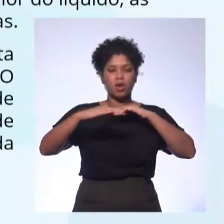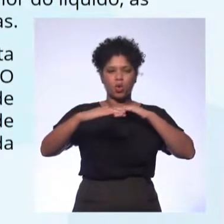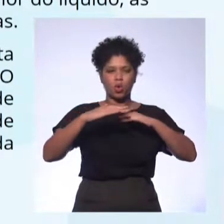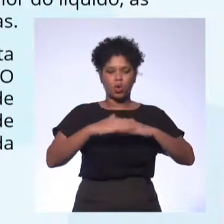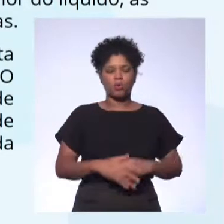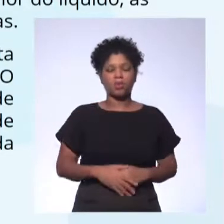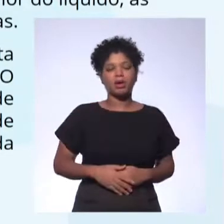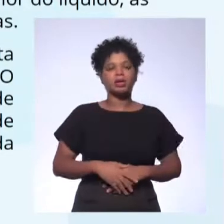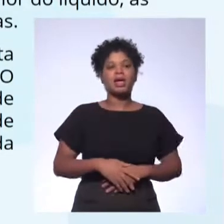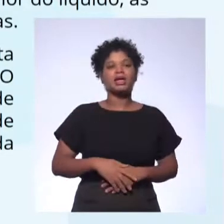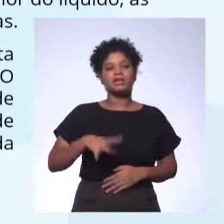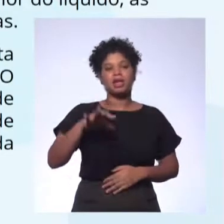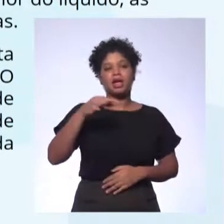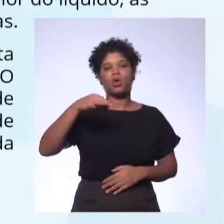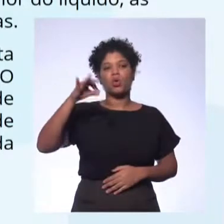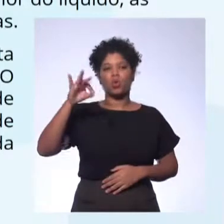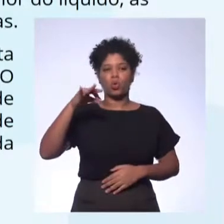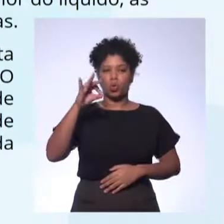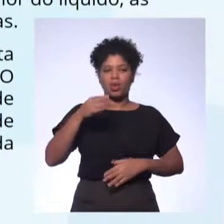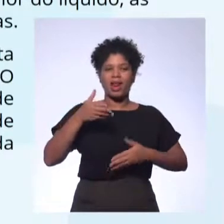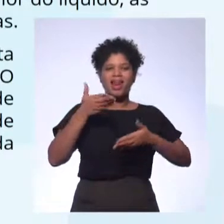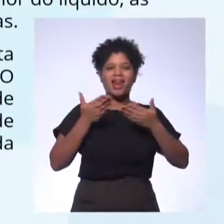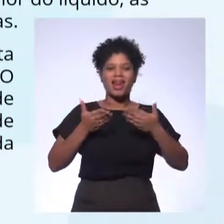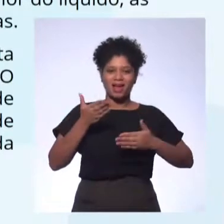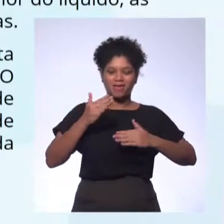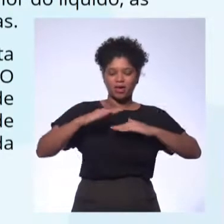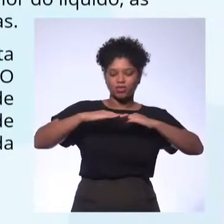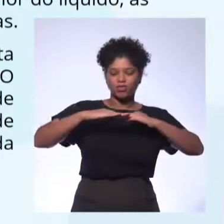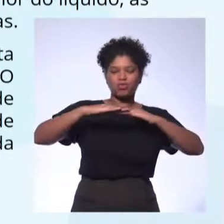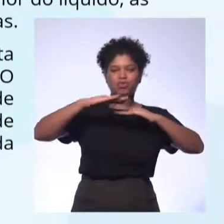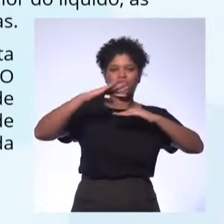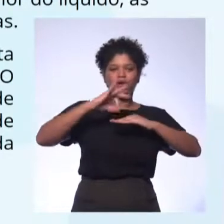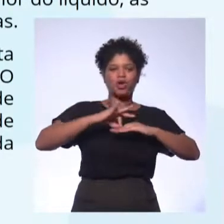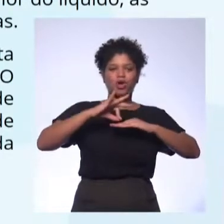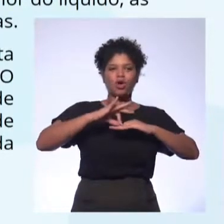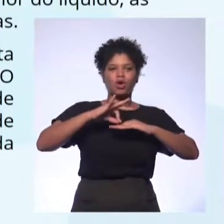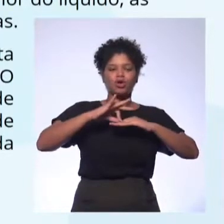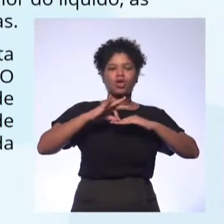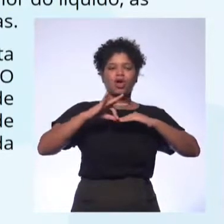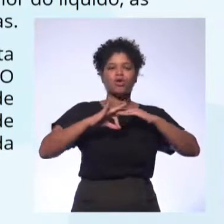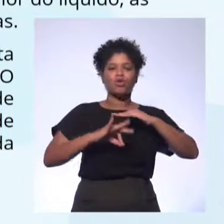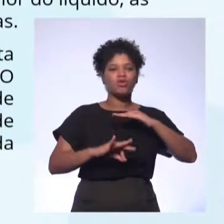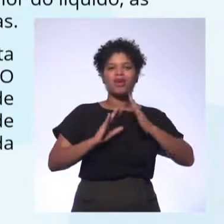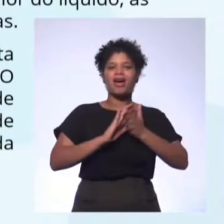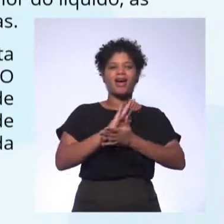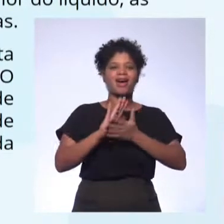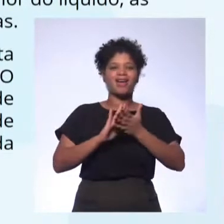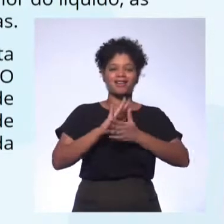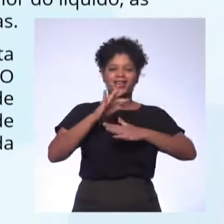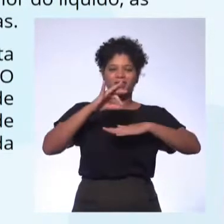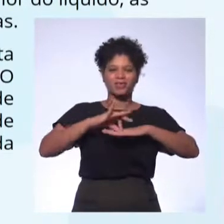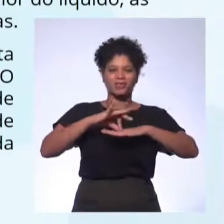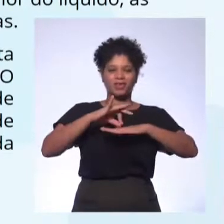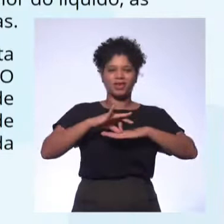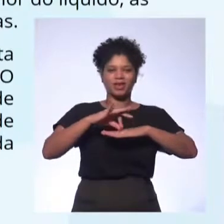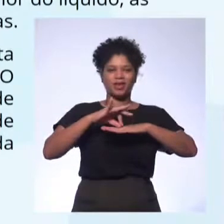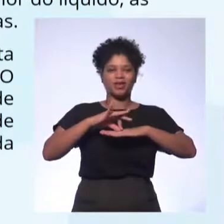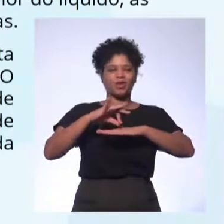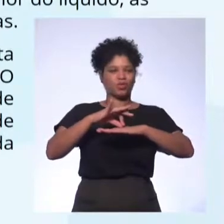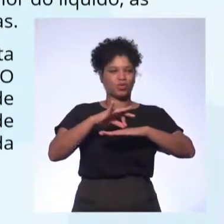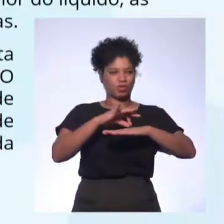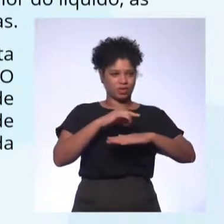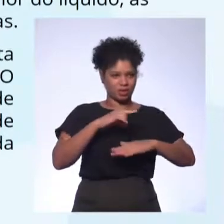pela ou apresentada pela água é explicada pelas ligações de hidrogênio estabelecida entre as moléculas dessa